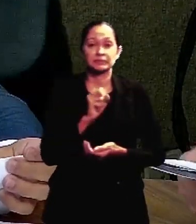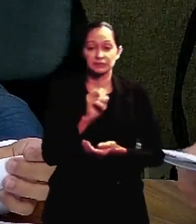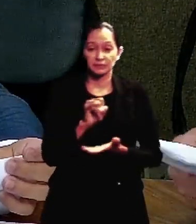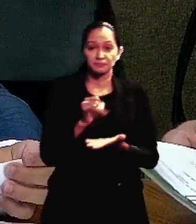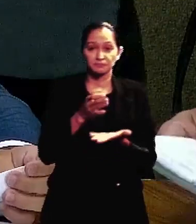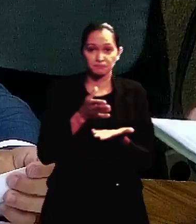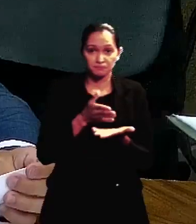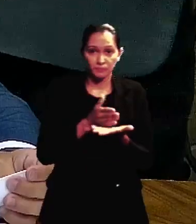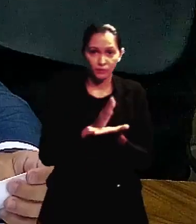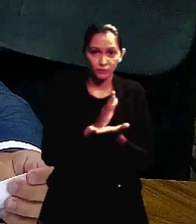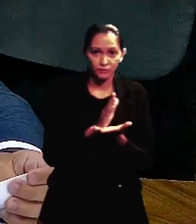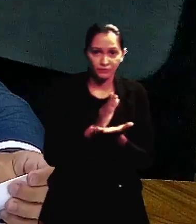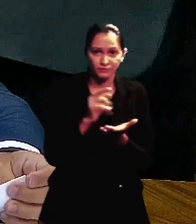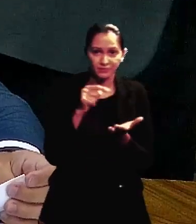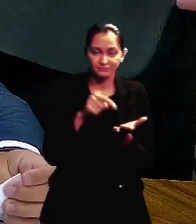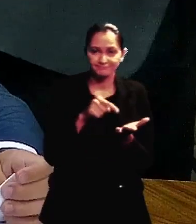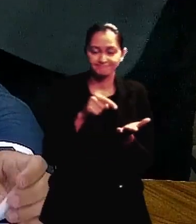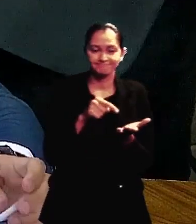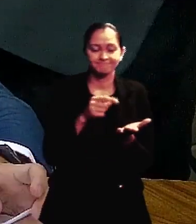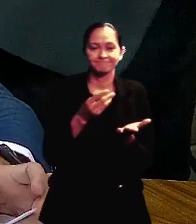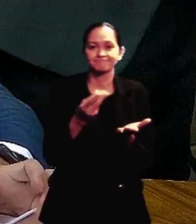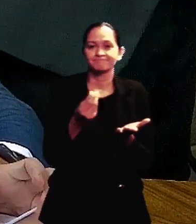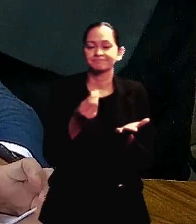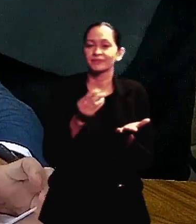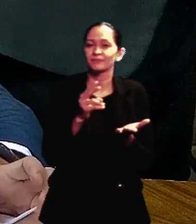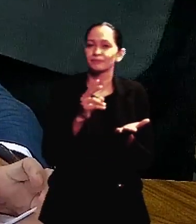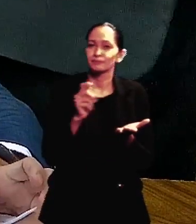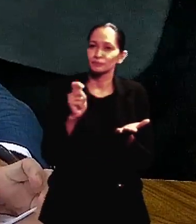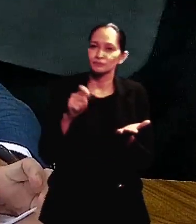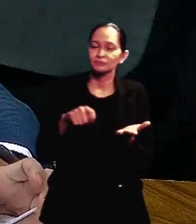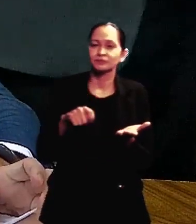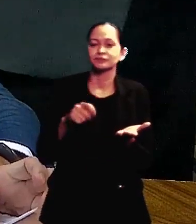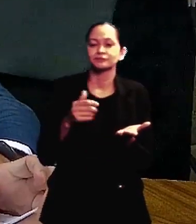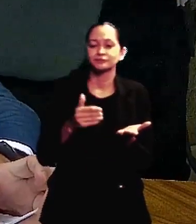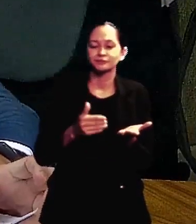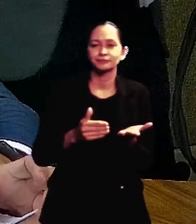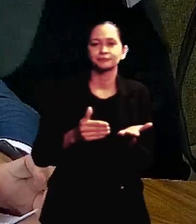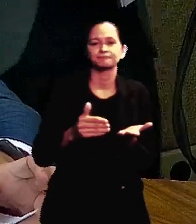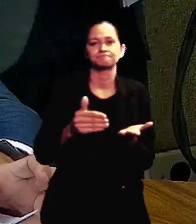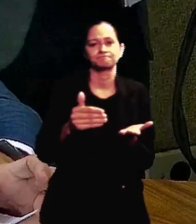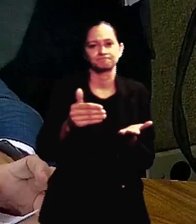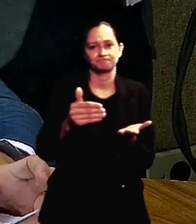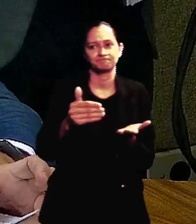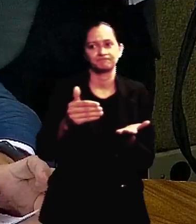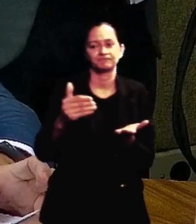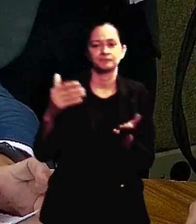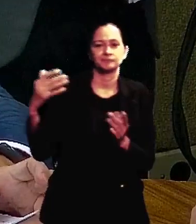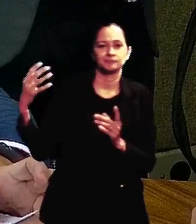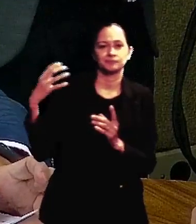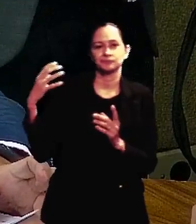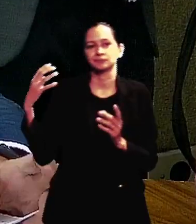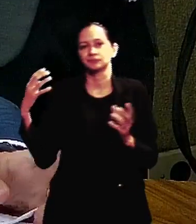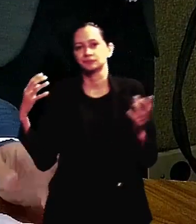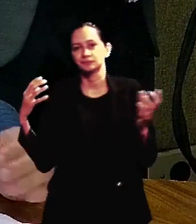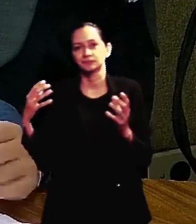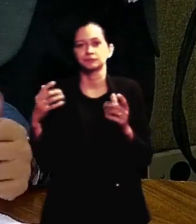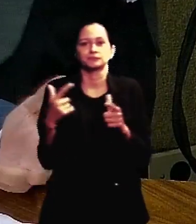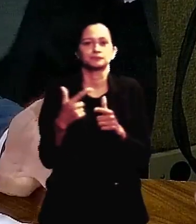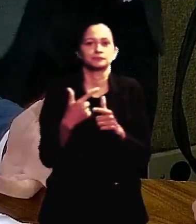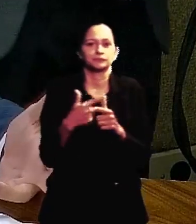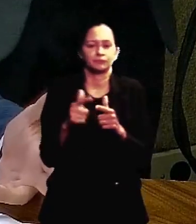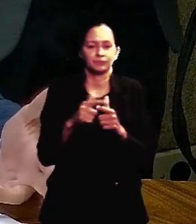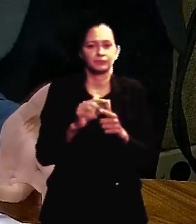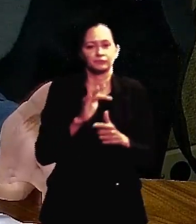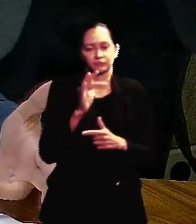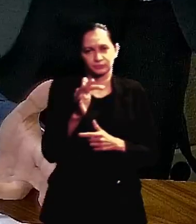aprovando esse projeto, nós estaríamos abrindo um precedente perigoso nessa casa aqui. Né? Então,